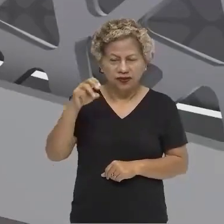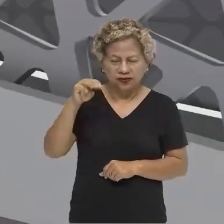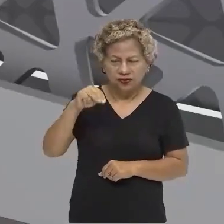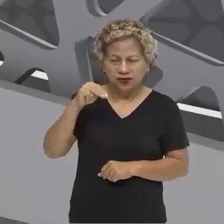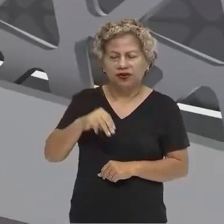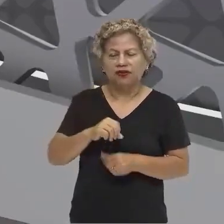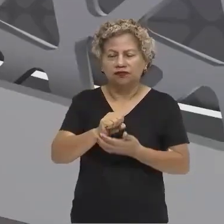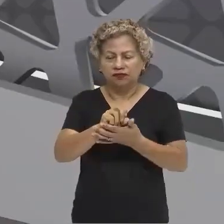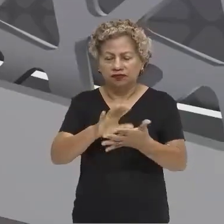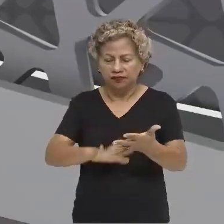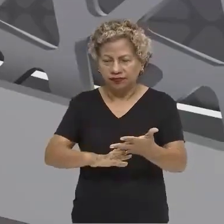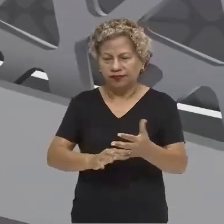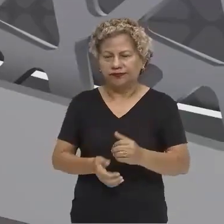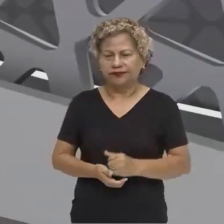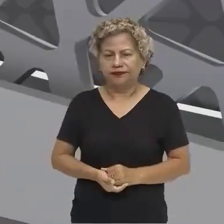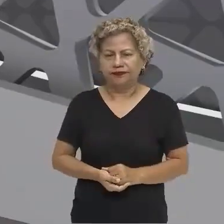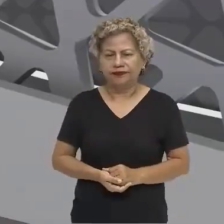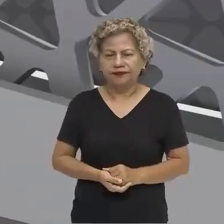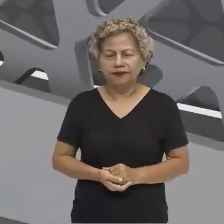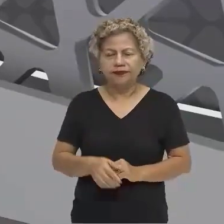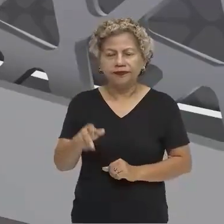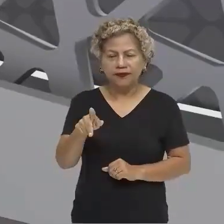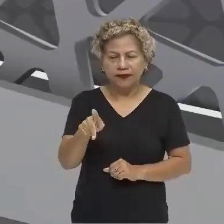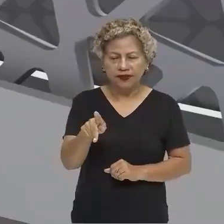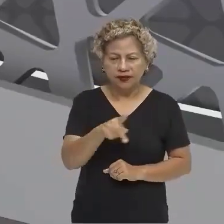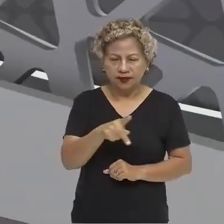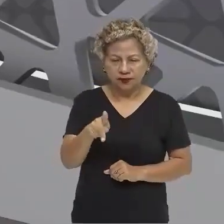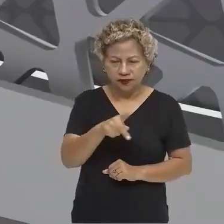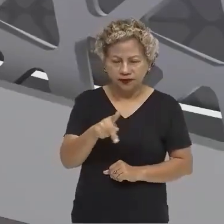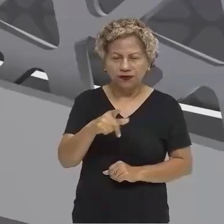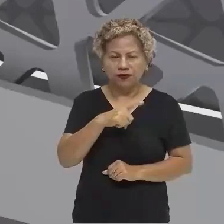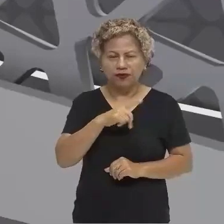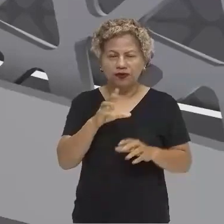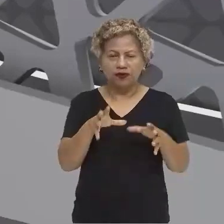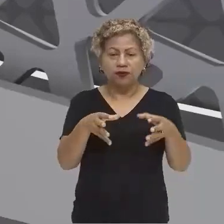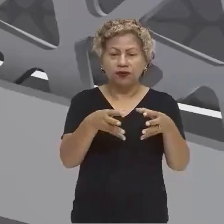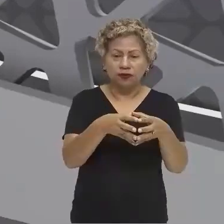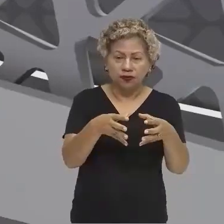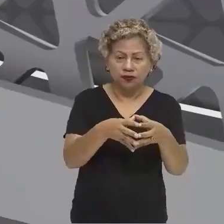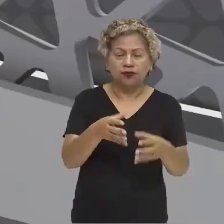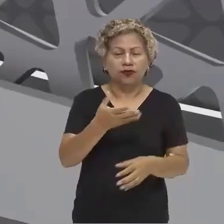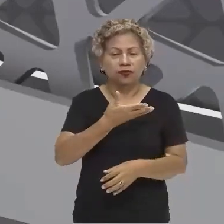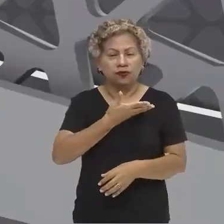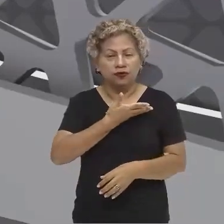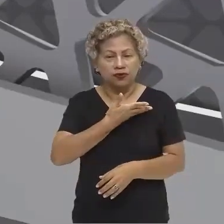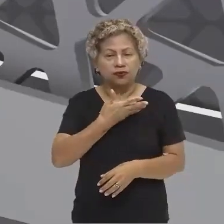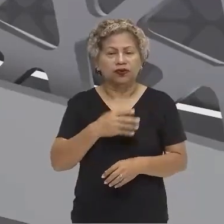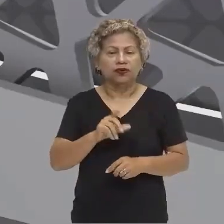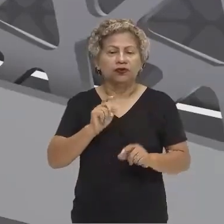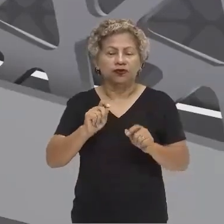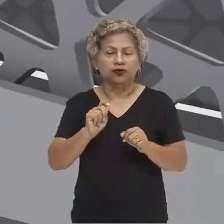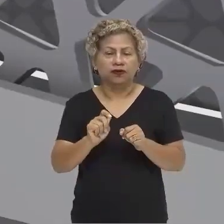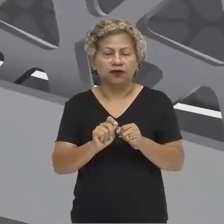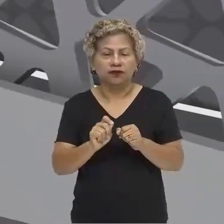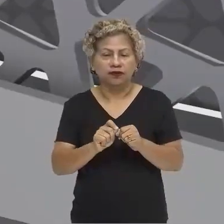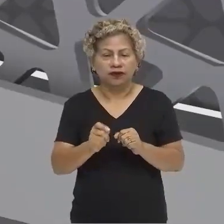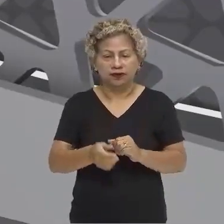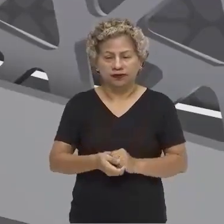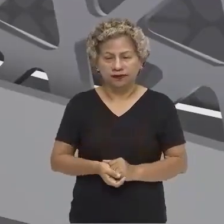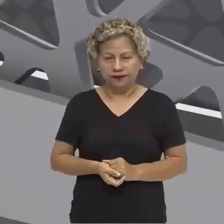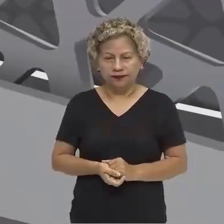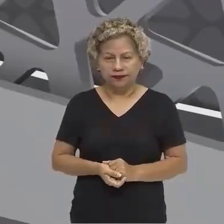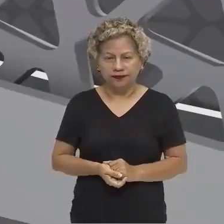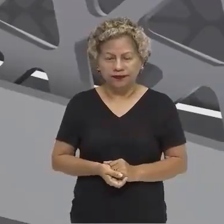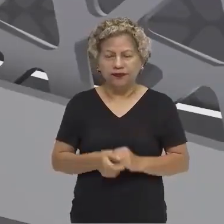Eu tenho um grupo de amigos que geralmente nós saímos para conversar, trocar ideias. E nós temos um momento que nós